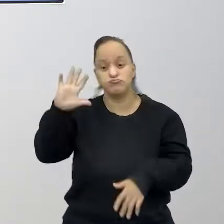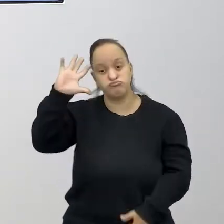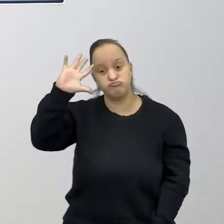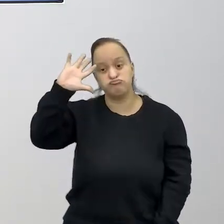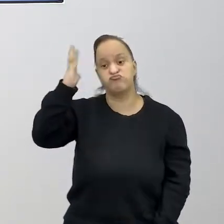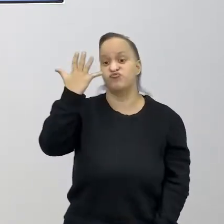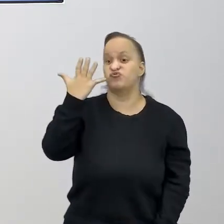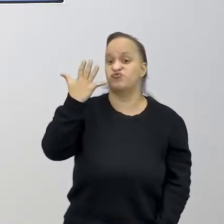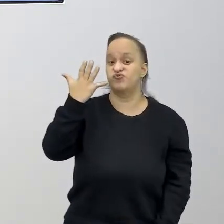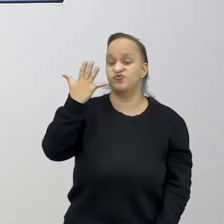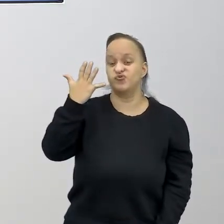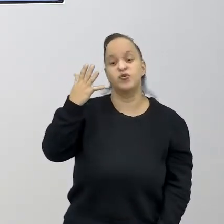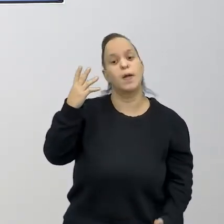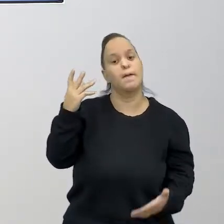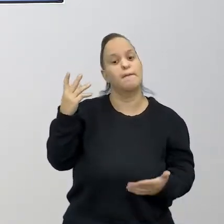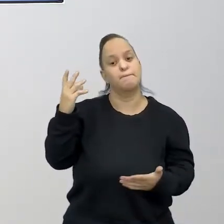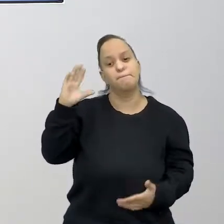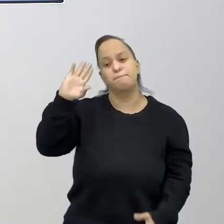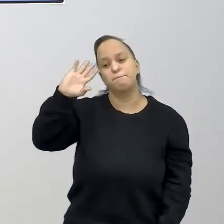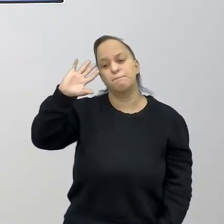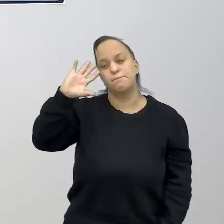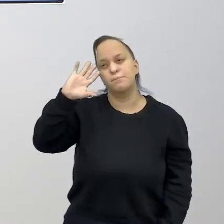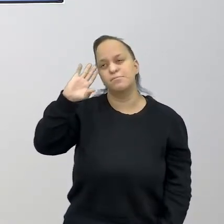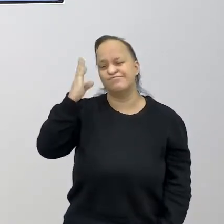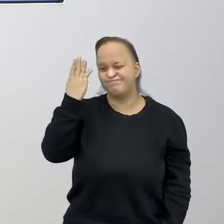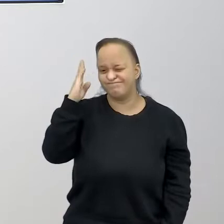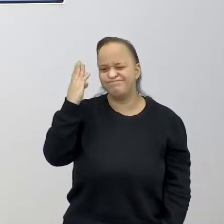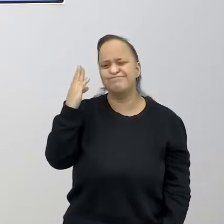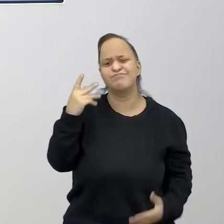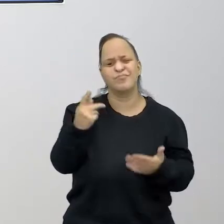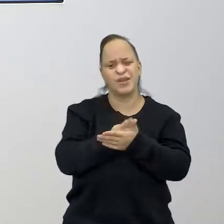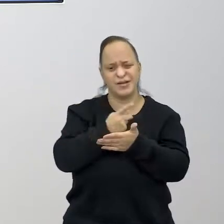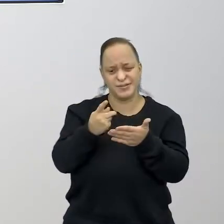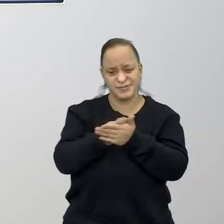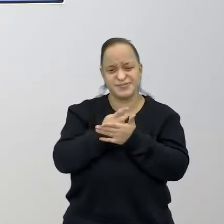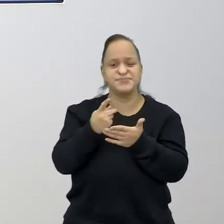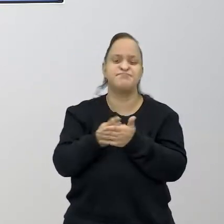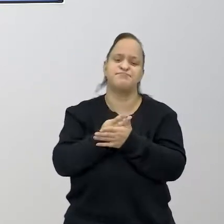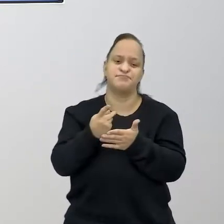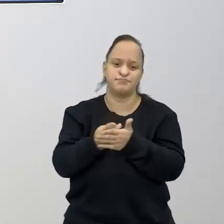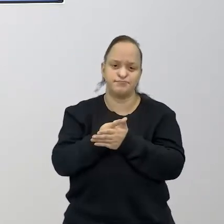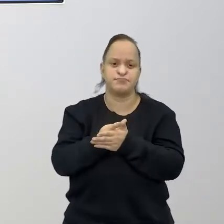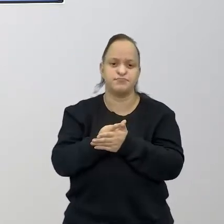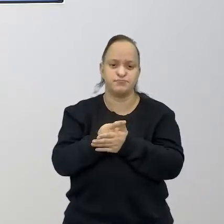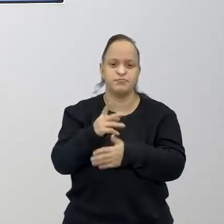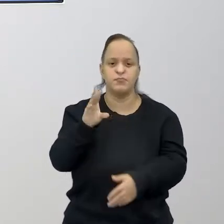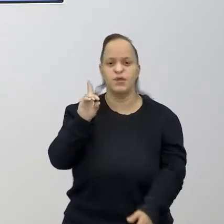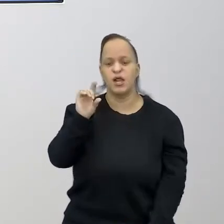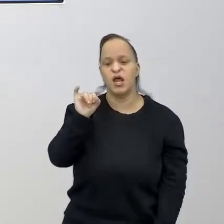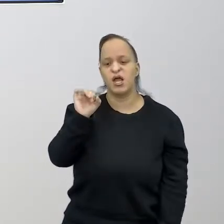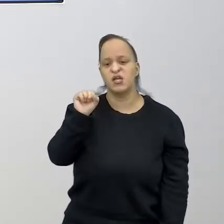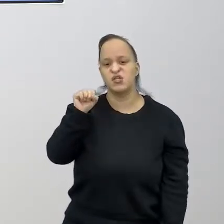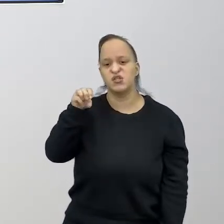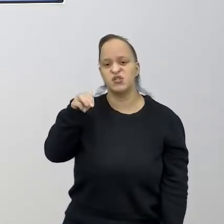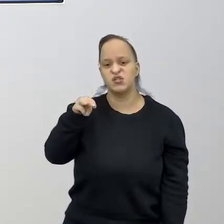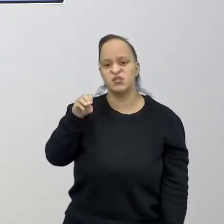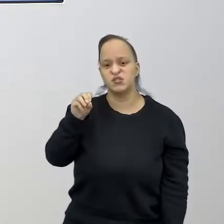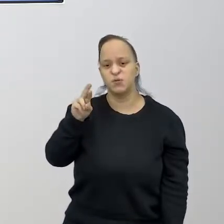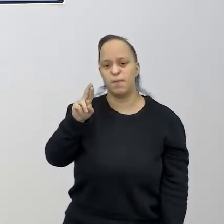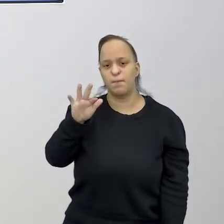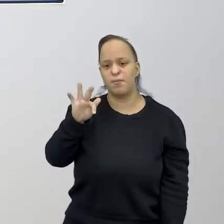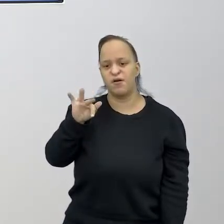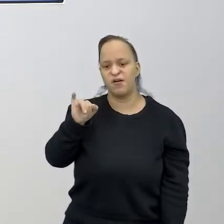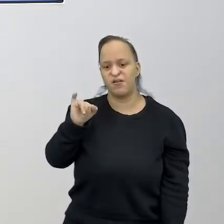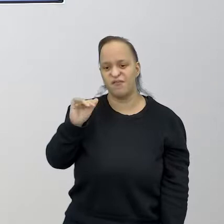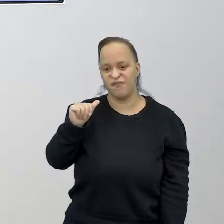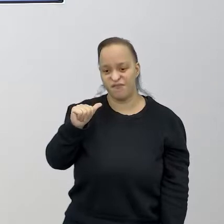acima do peso ou para baixo do peso. E essa dismorfia social, corporal, né?